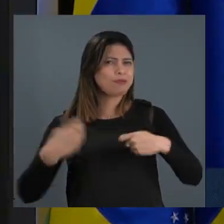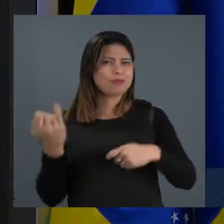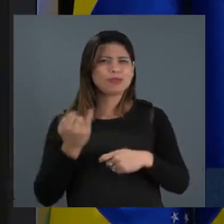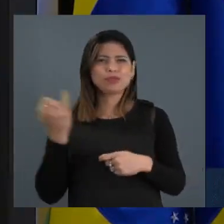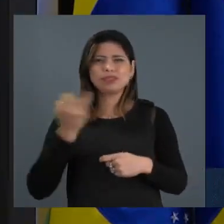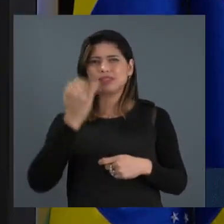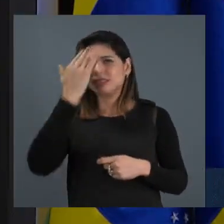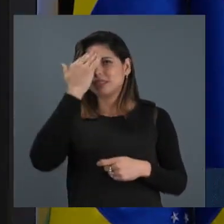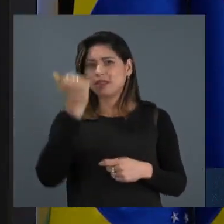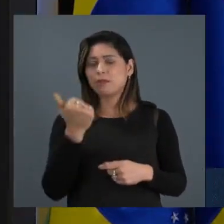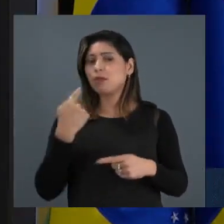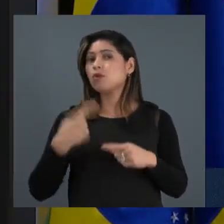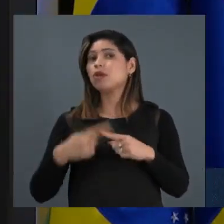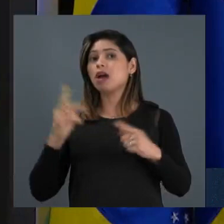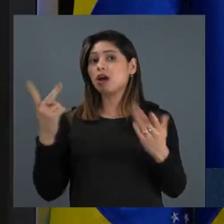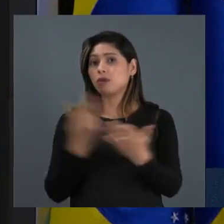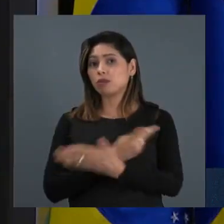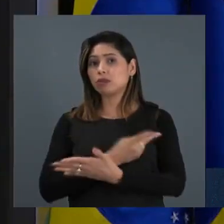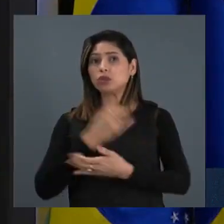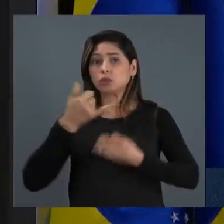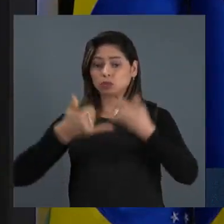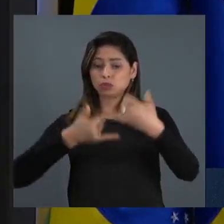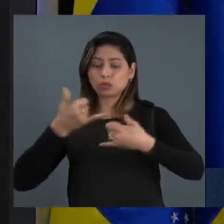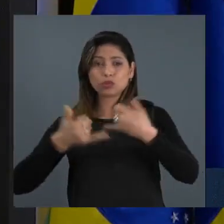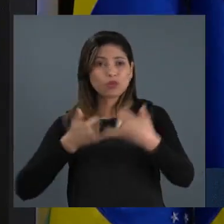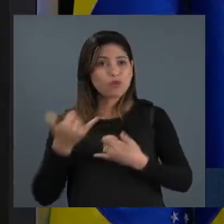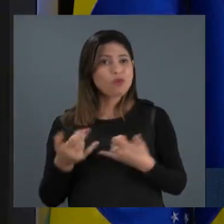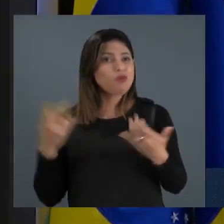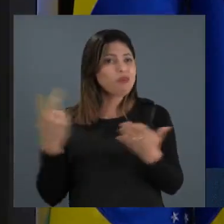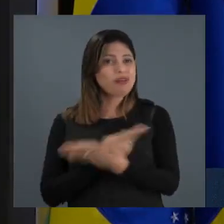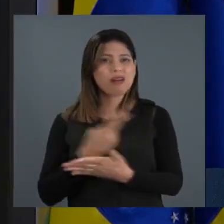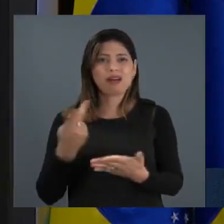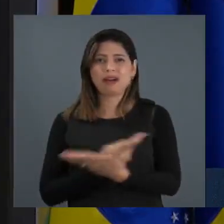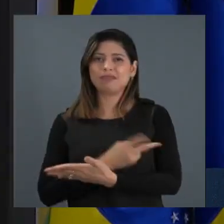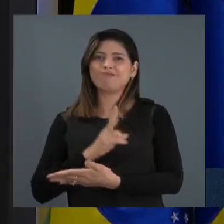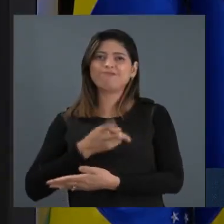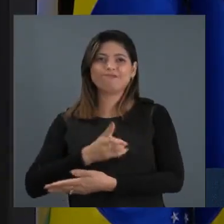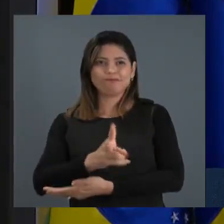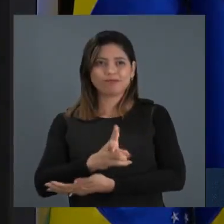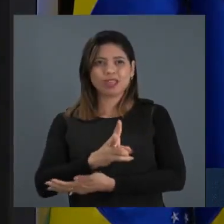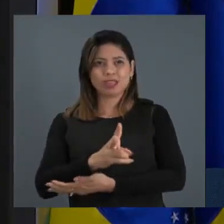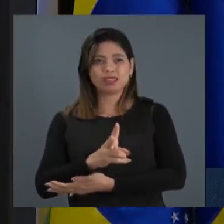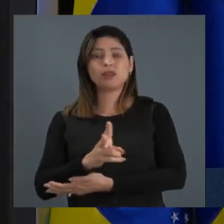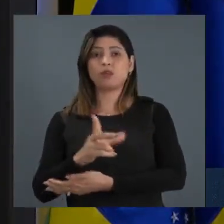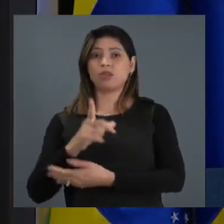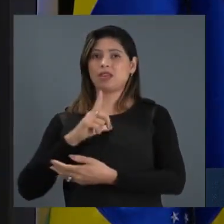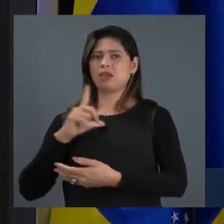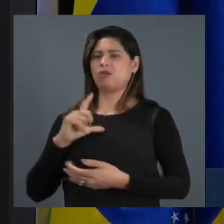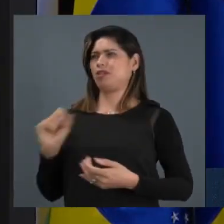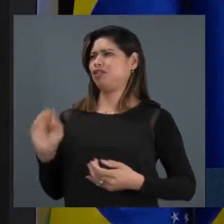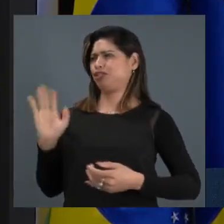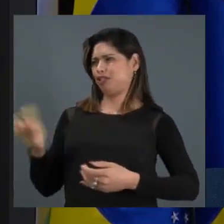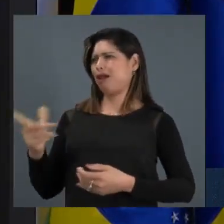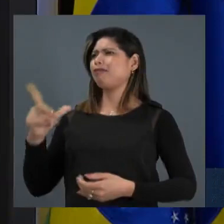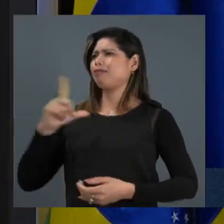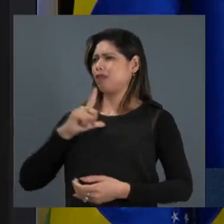ilegal continua e muitas vezes é ampliado. Então cai aquele argumento, já existe